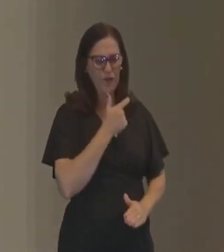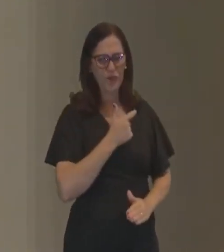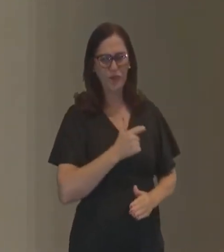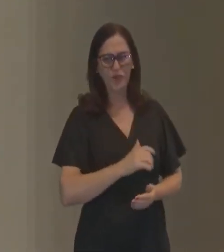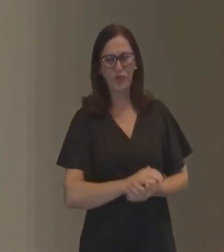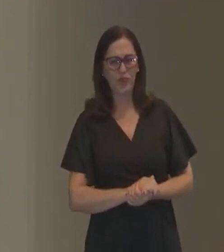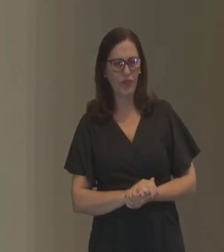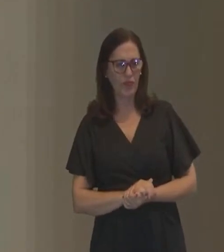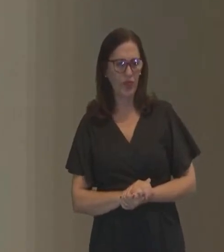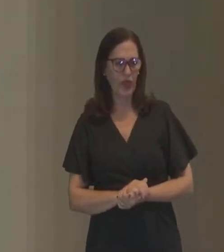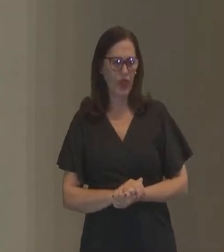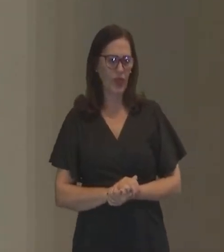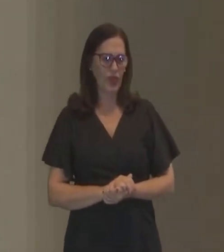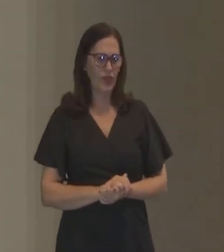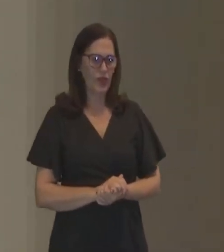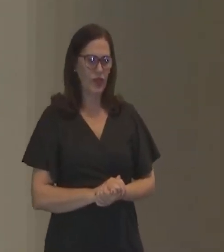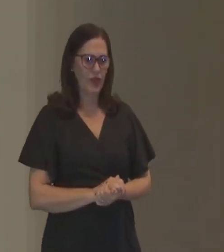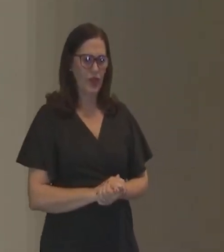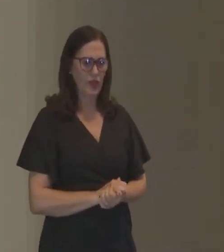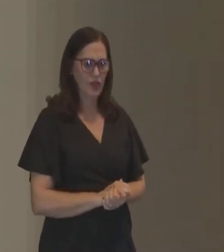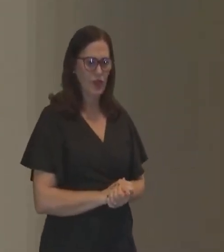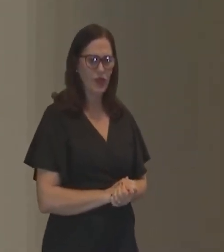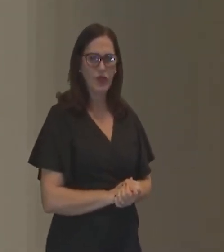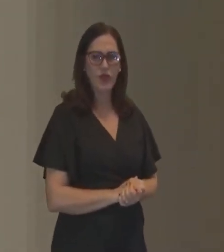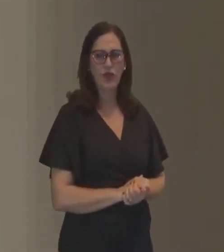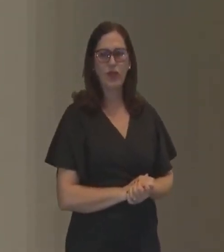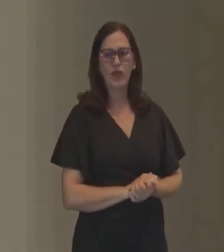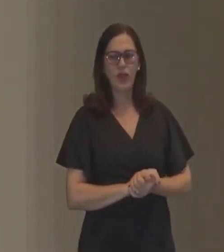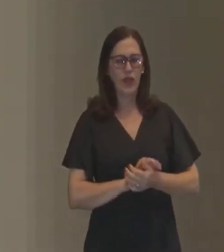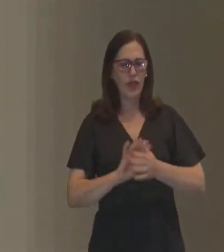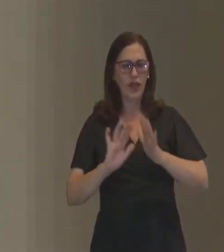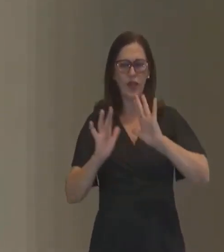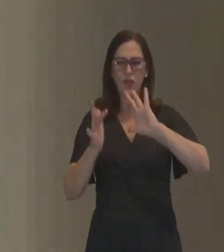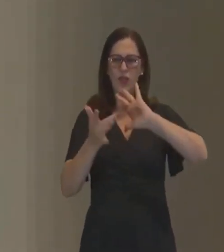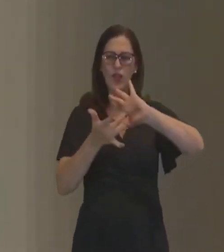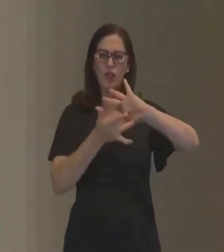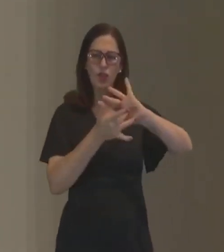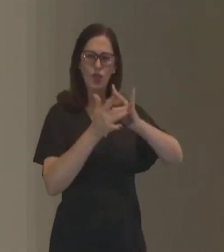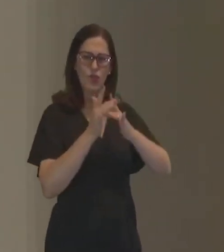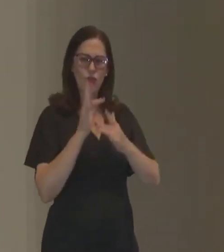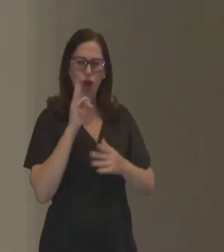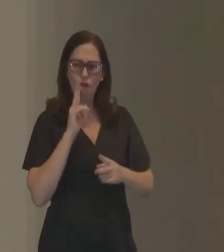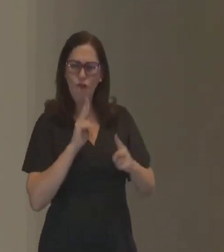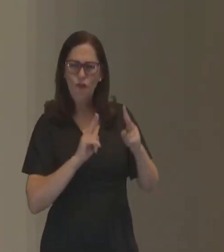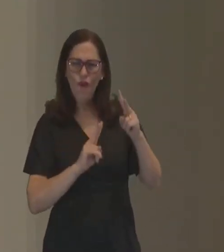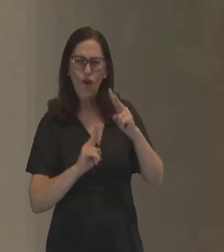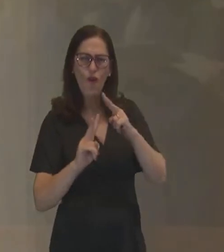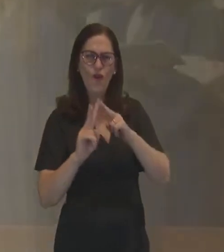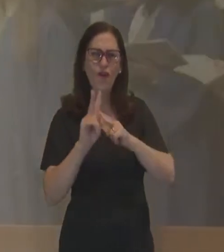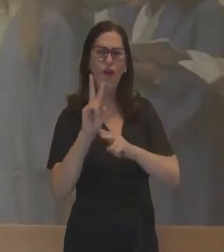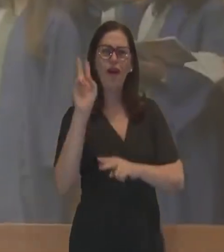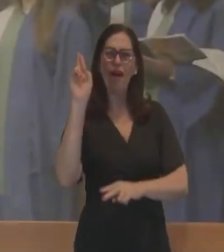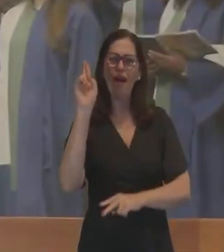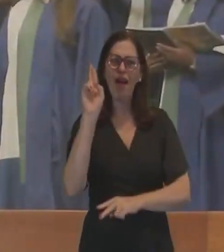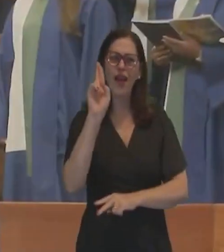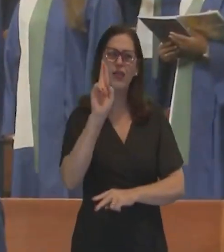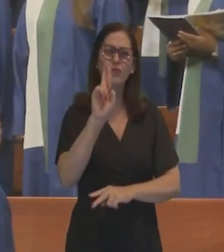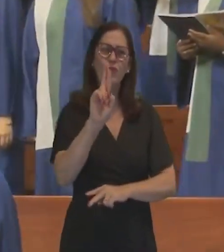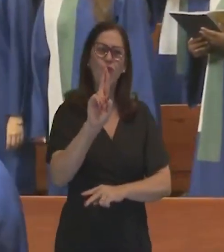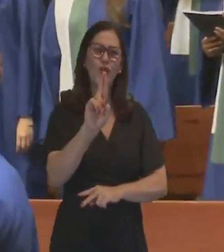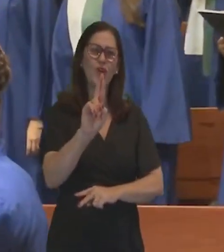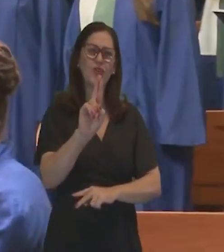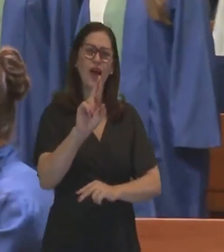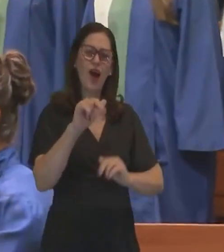mim Deus anjos olham sim eu sinto